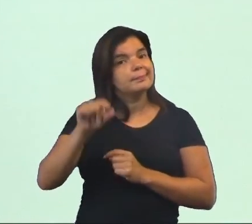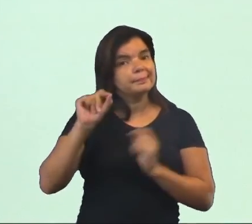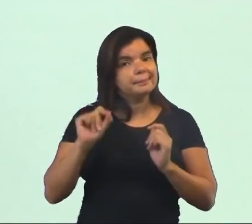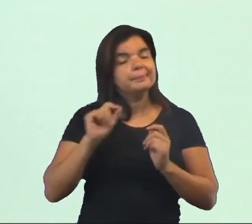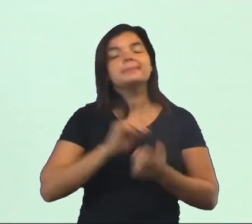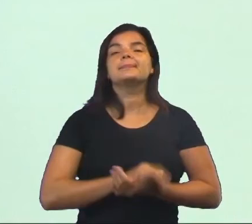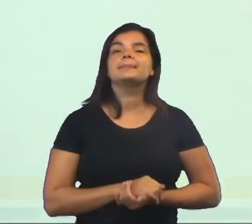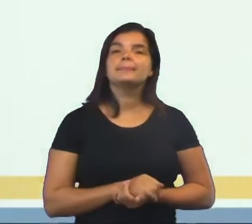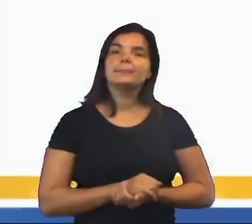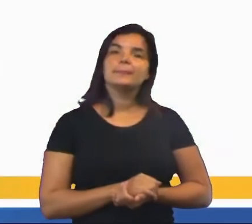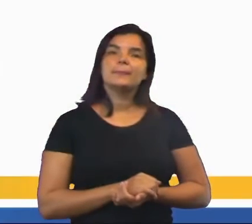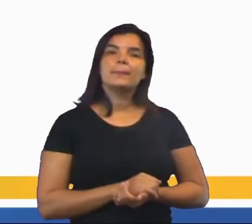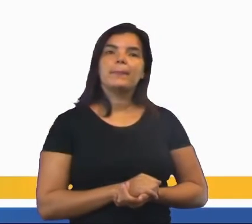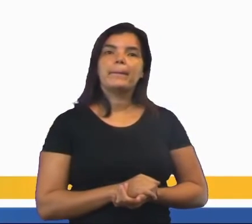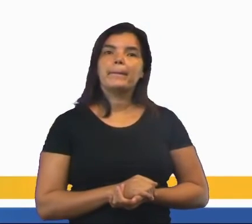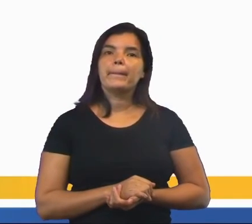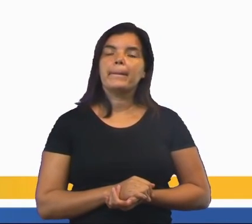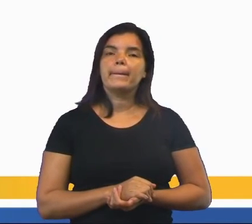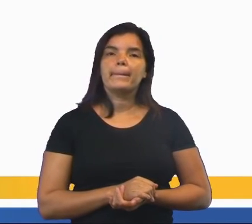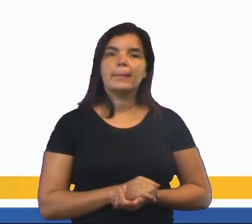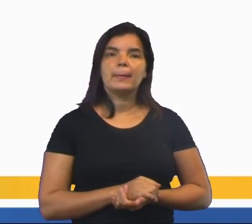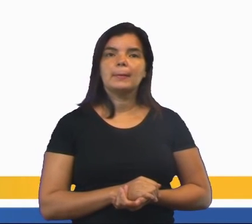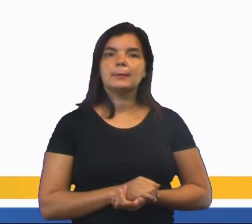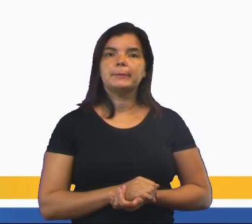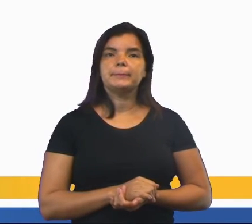bem? Vamos continuar.